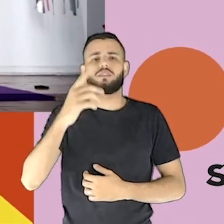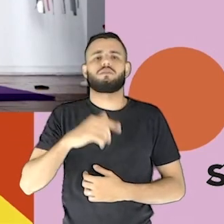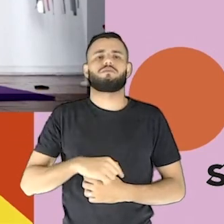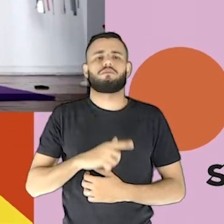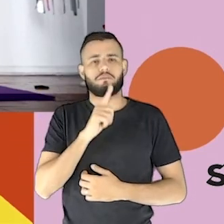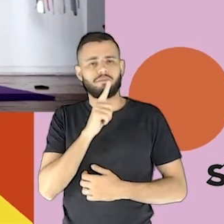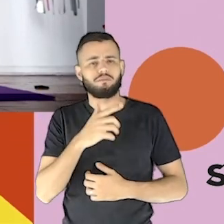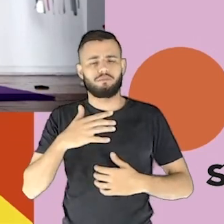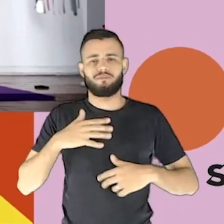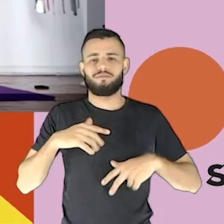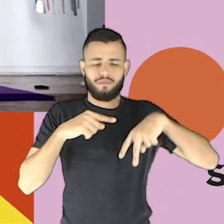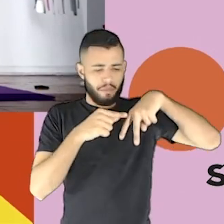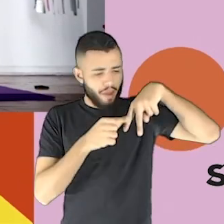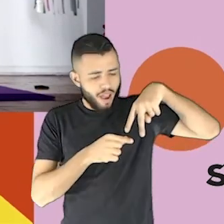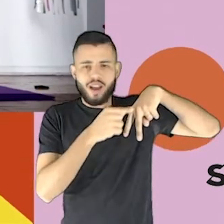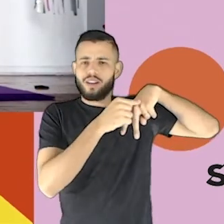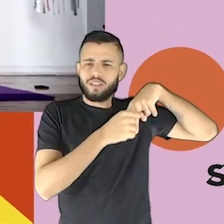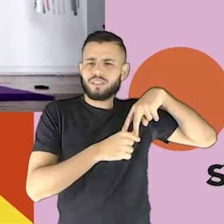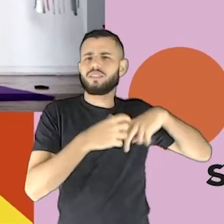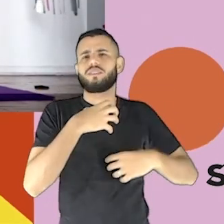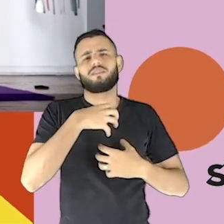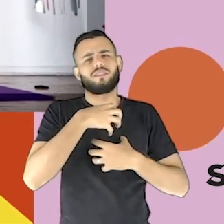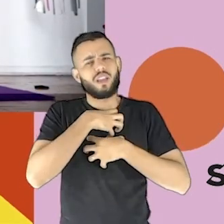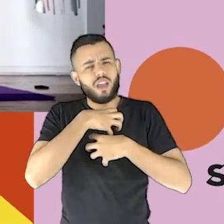sente as suas pernas,